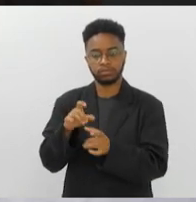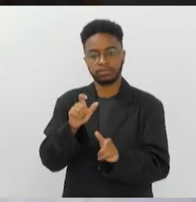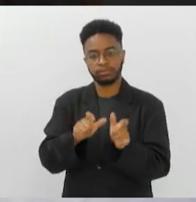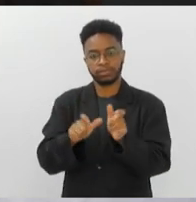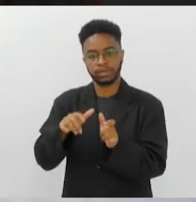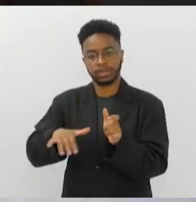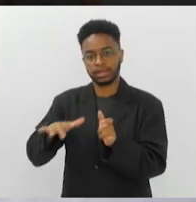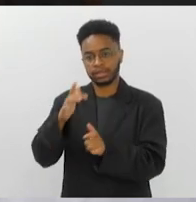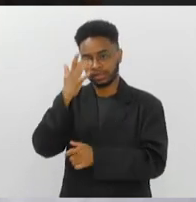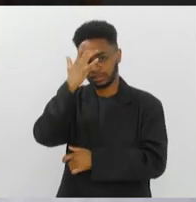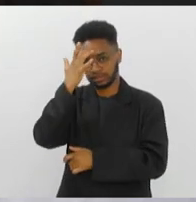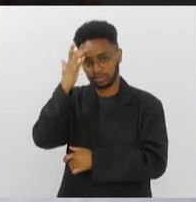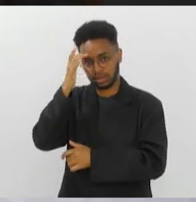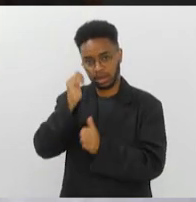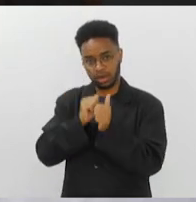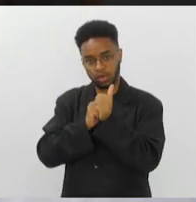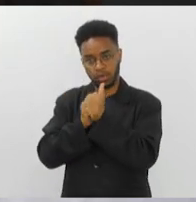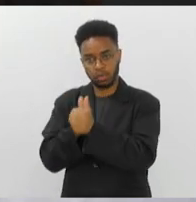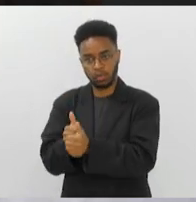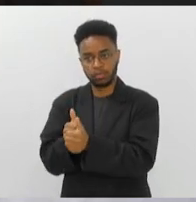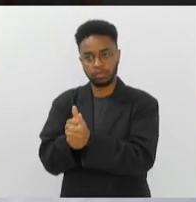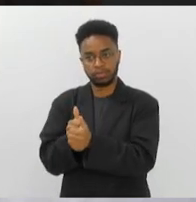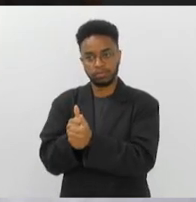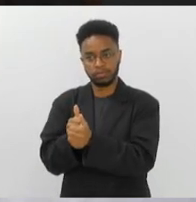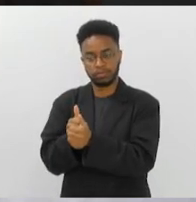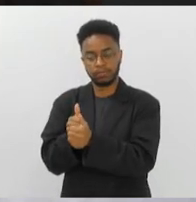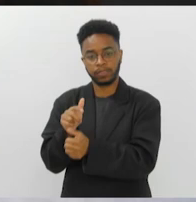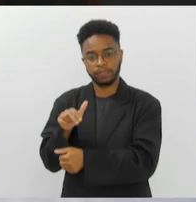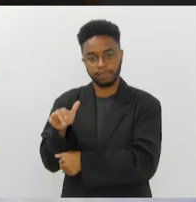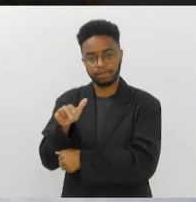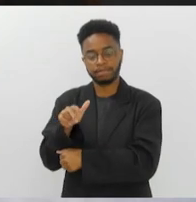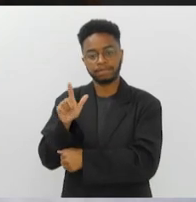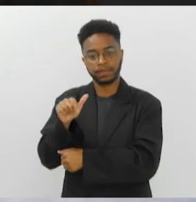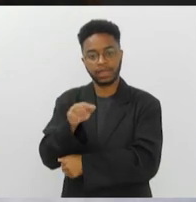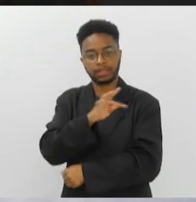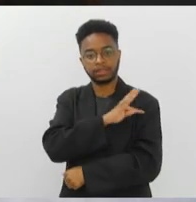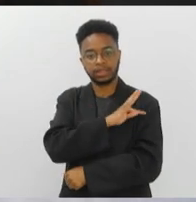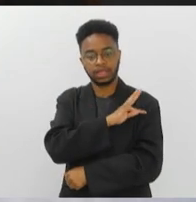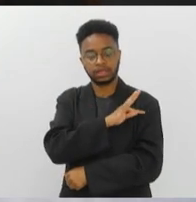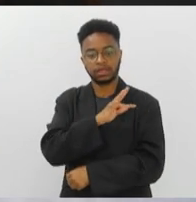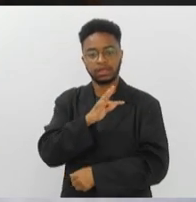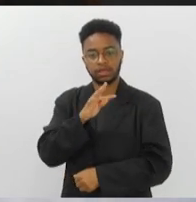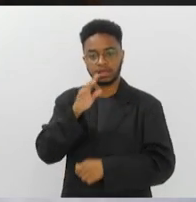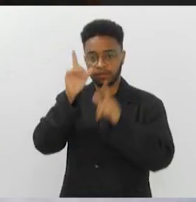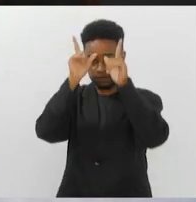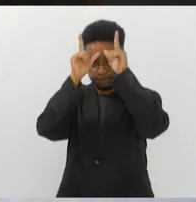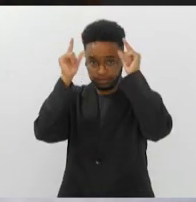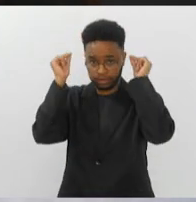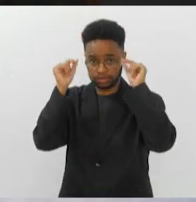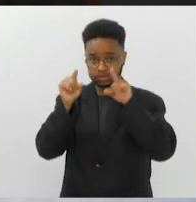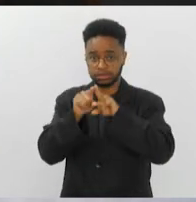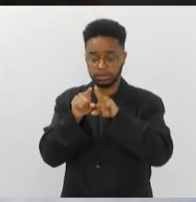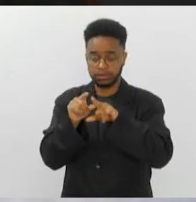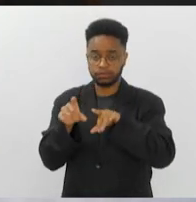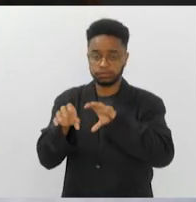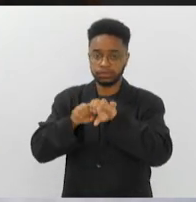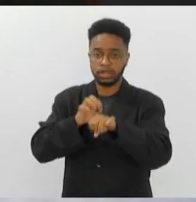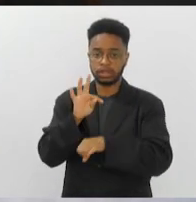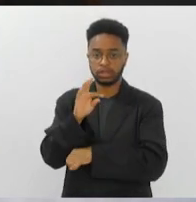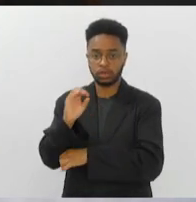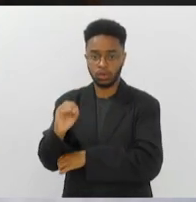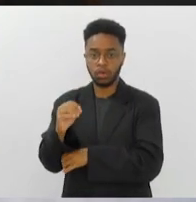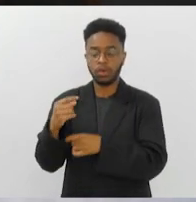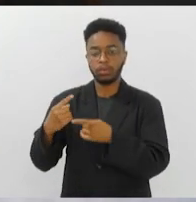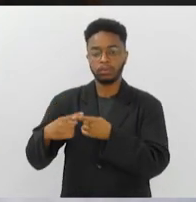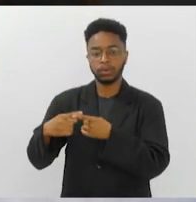né, uma irmã que era técnica de enfermagem, e que é uma terapeuta ocupacional, e que é importante num